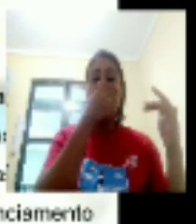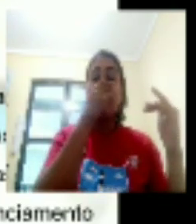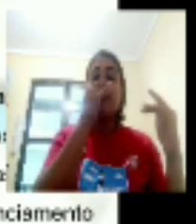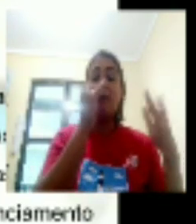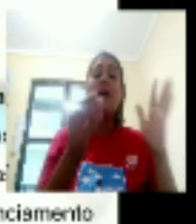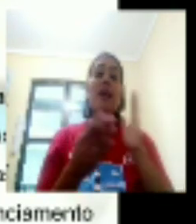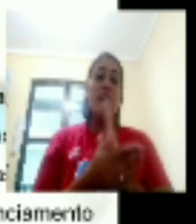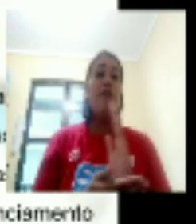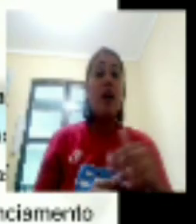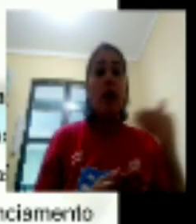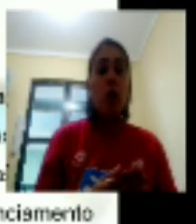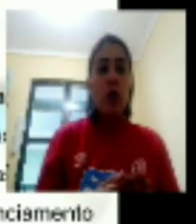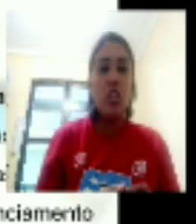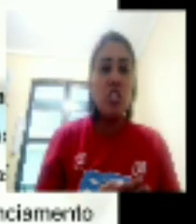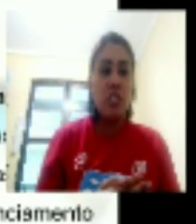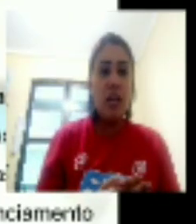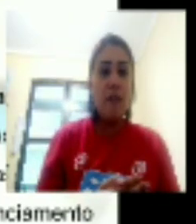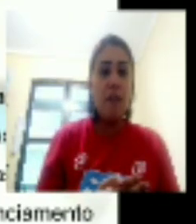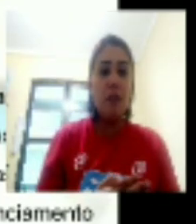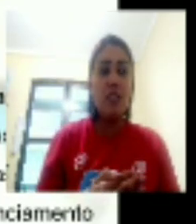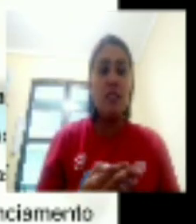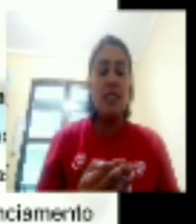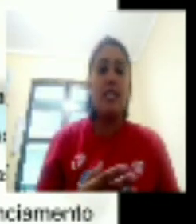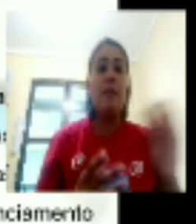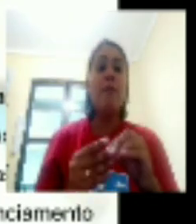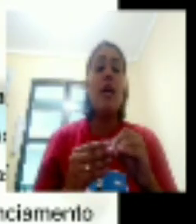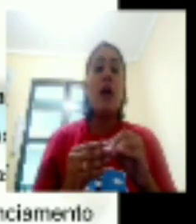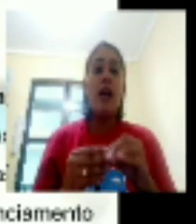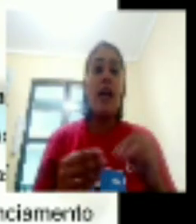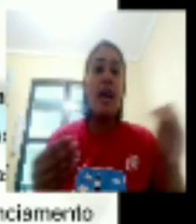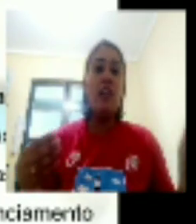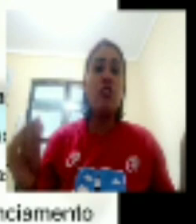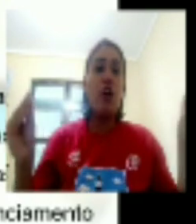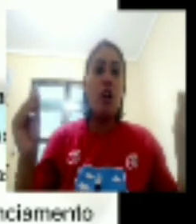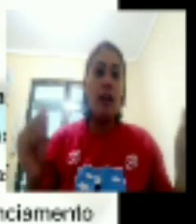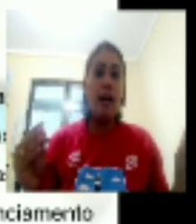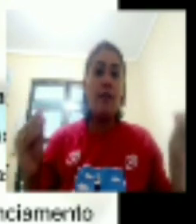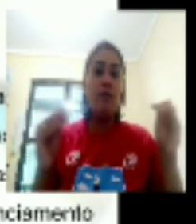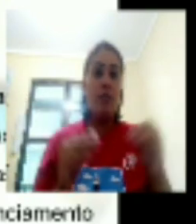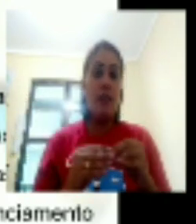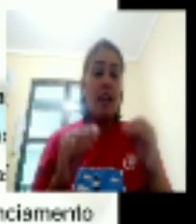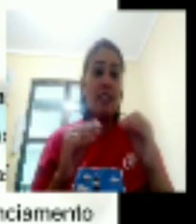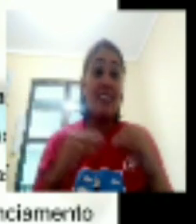gente ia ver isso, que foi a conquista da reforma sanitária. Eles